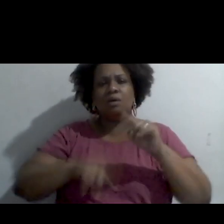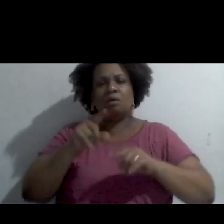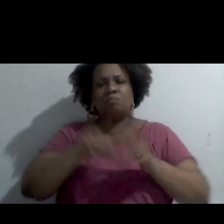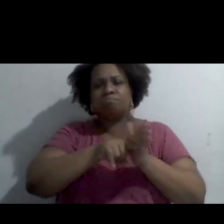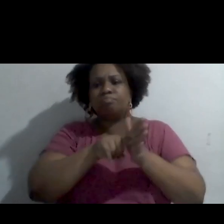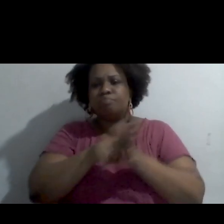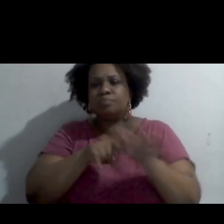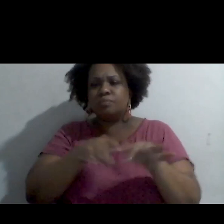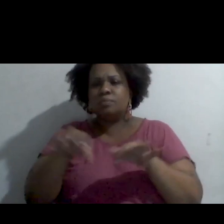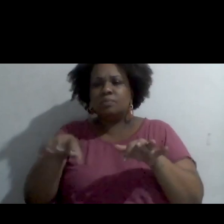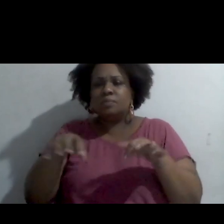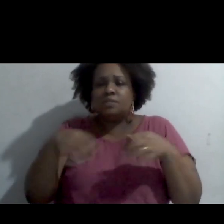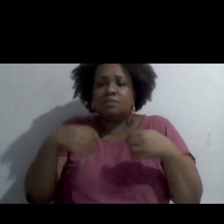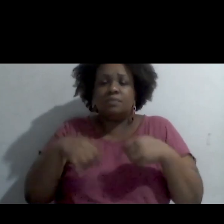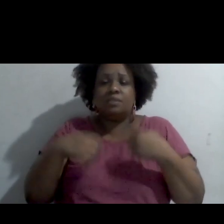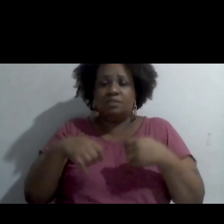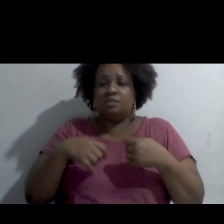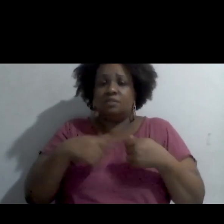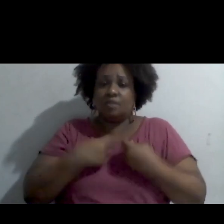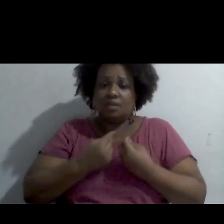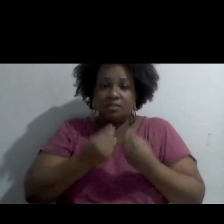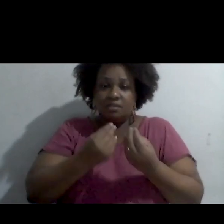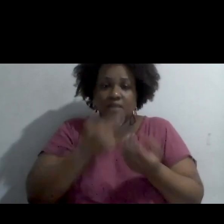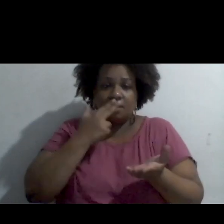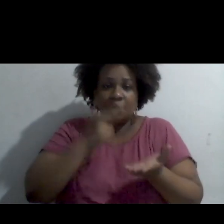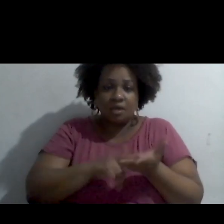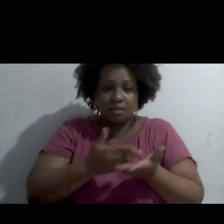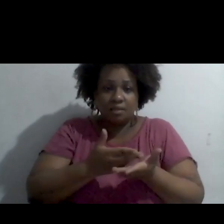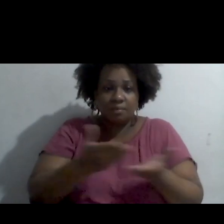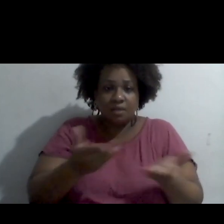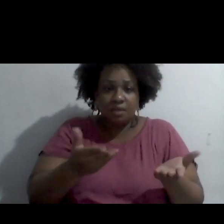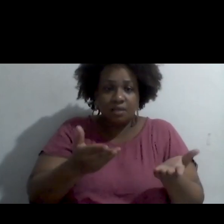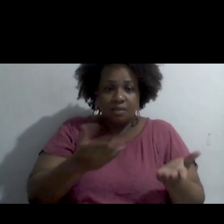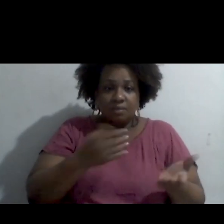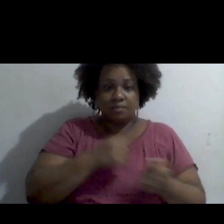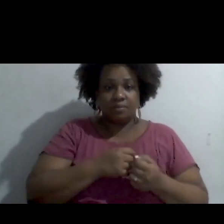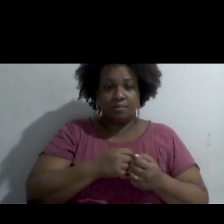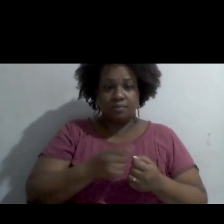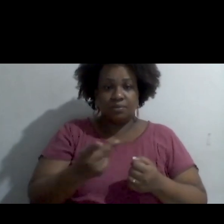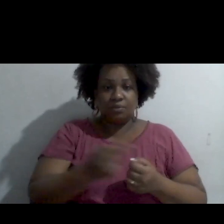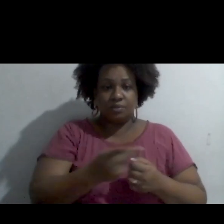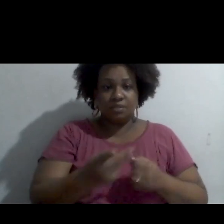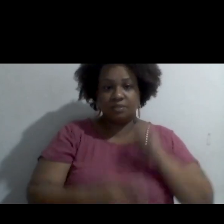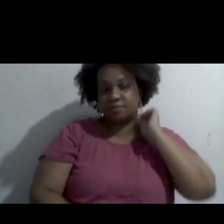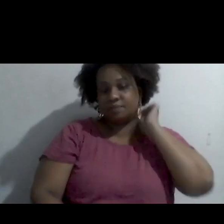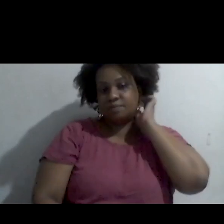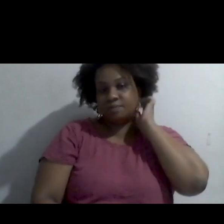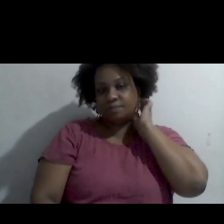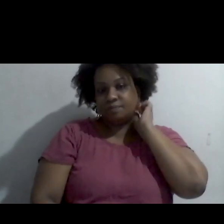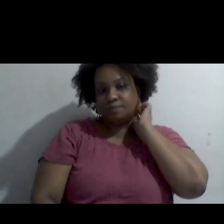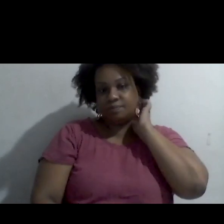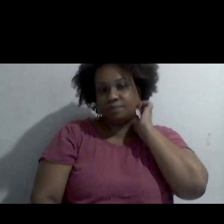precisa de dados. E, então, eu quero entregar aqui para a senhora Pete e para o senhor Bruno. Desculpa aqui, tá, porque está